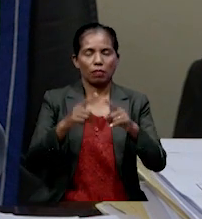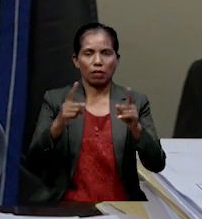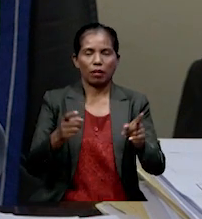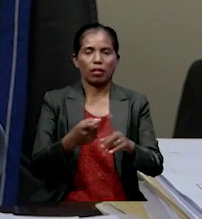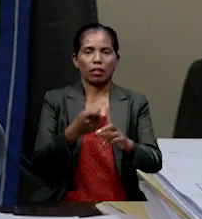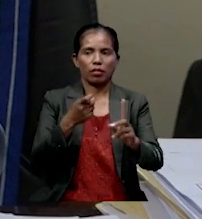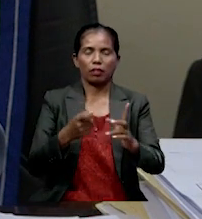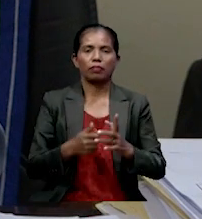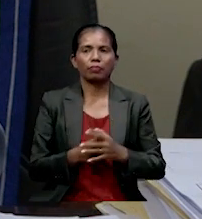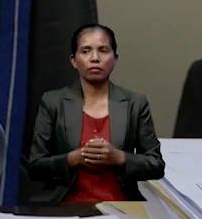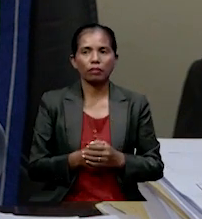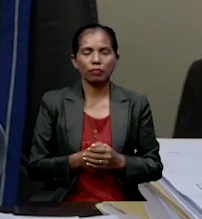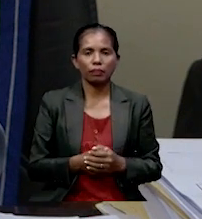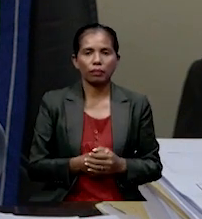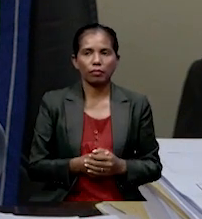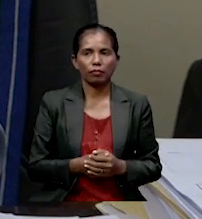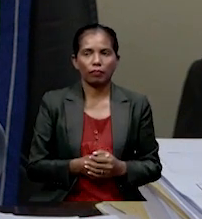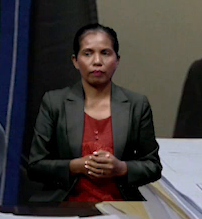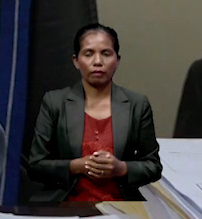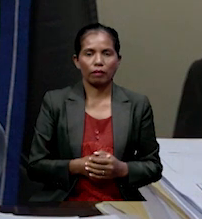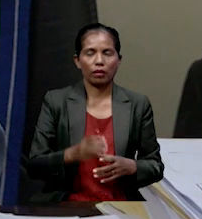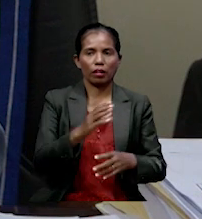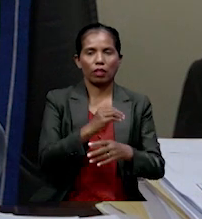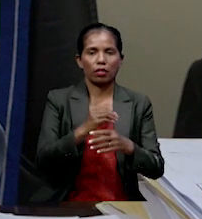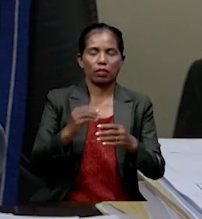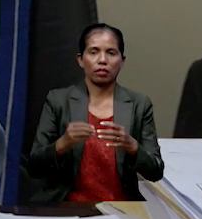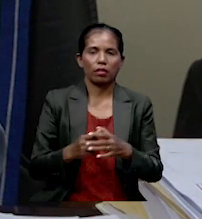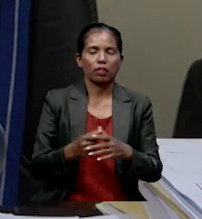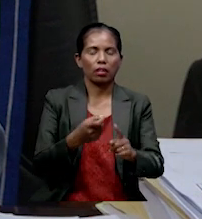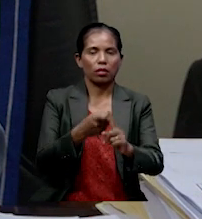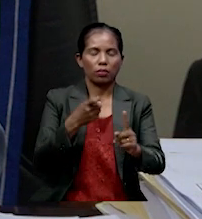ameliu-se projeto grandes projetos né ameliu-se